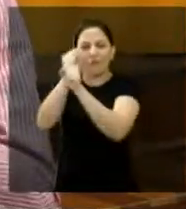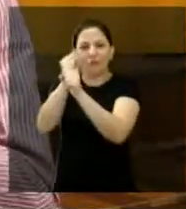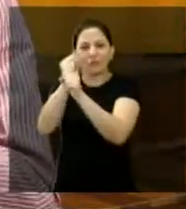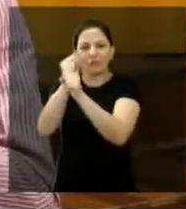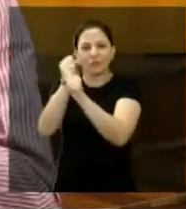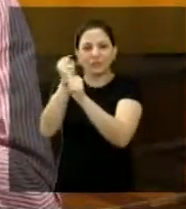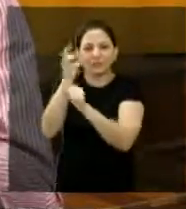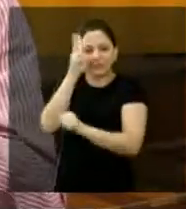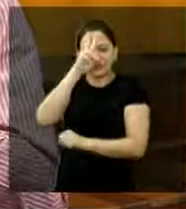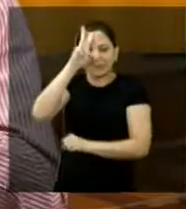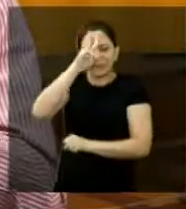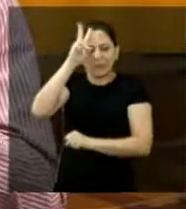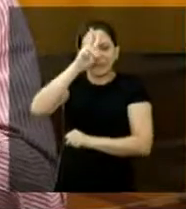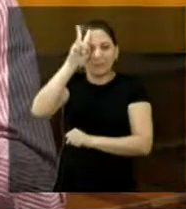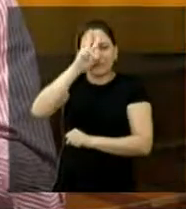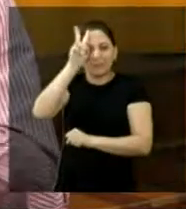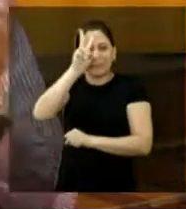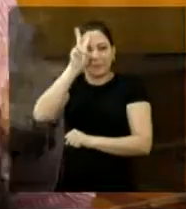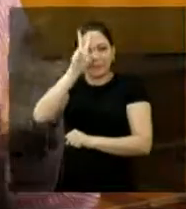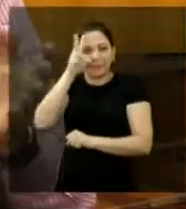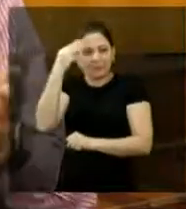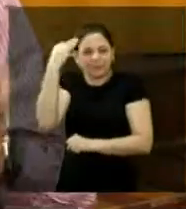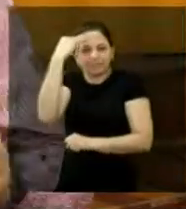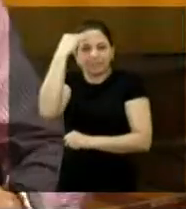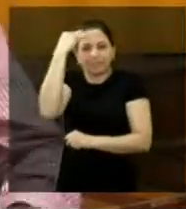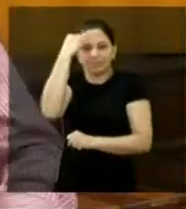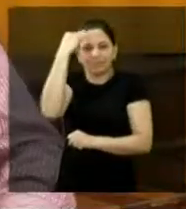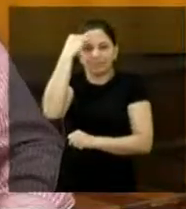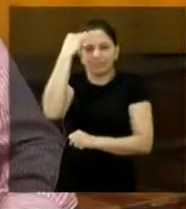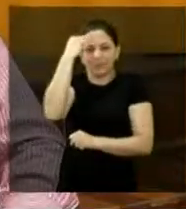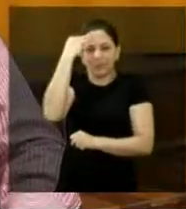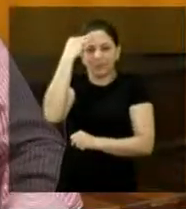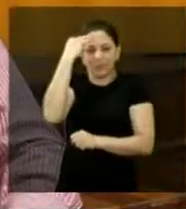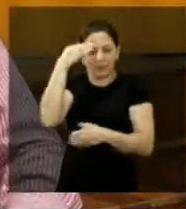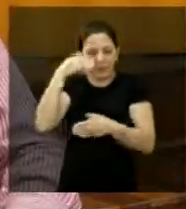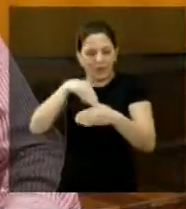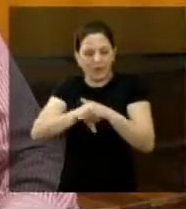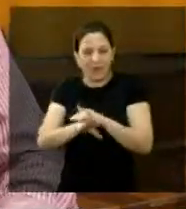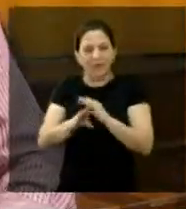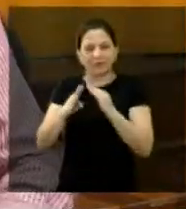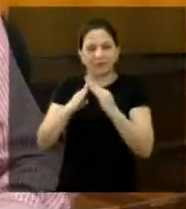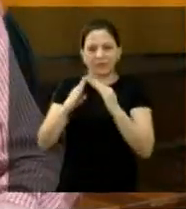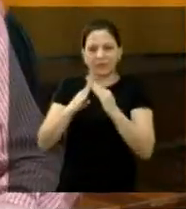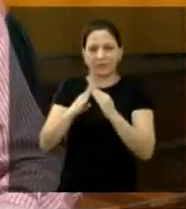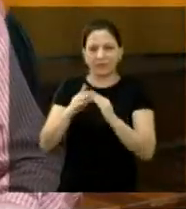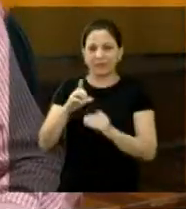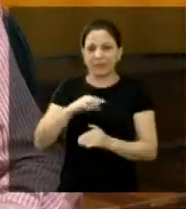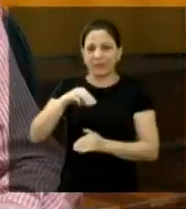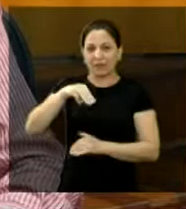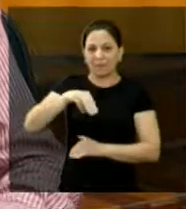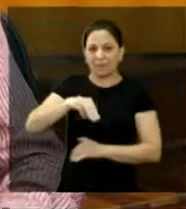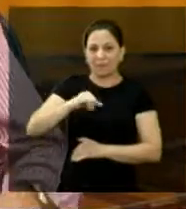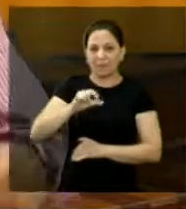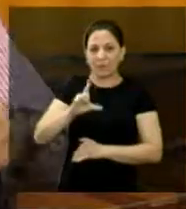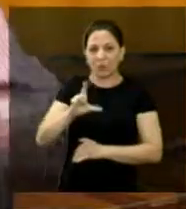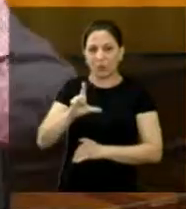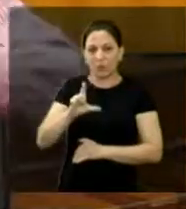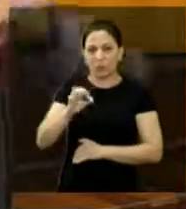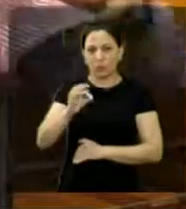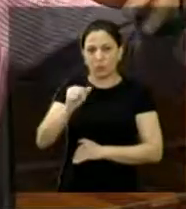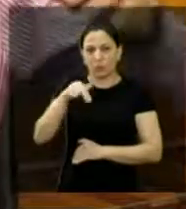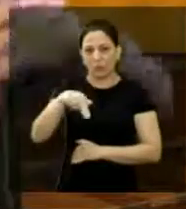forma inesquecível. Está tudo lá no meu arquivo. O Milton Mendes, que era o técnico,